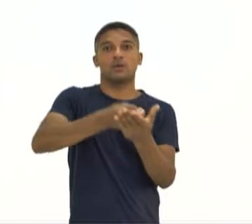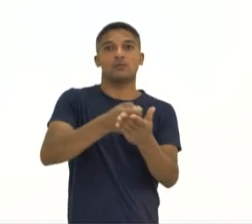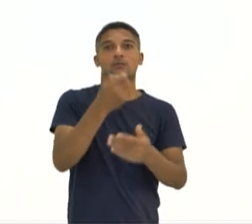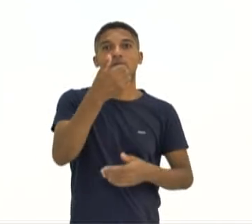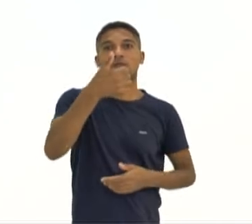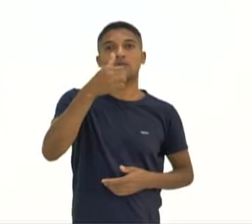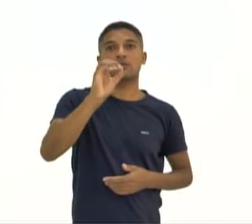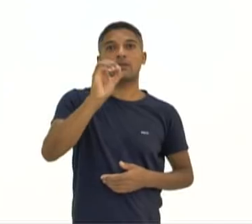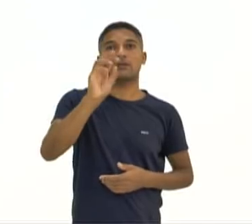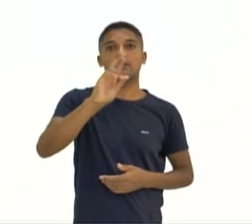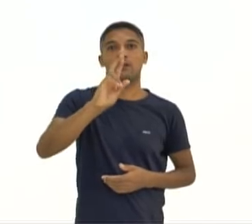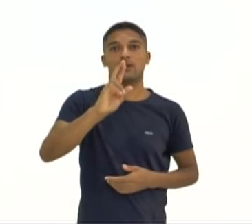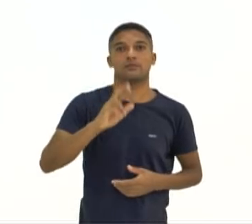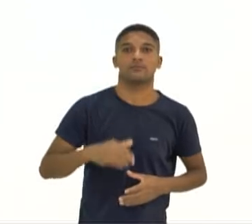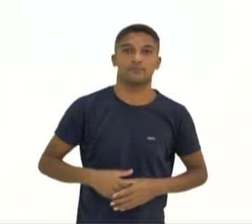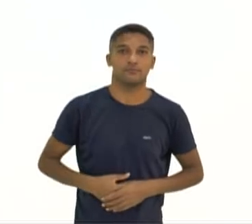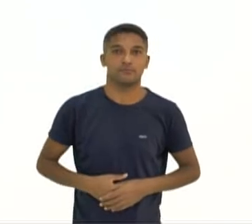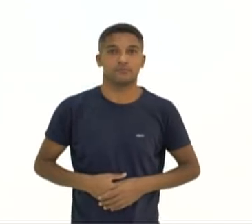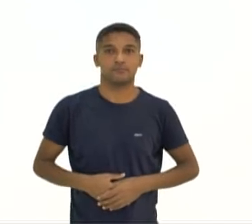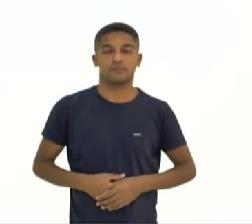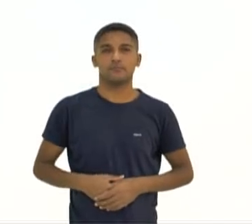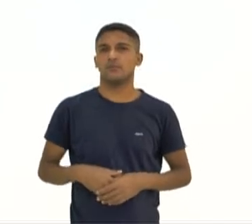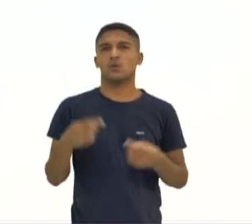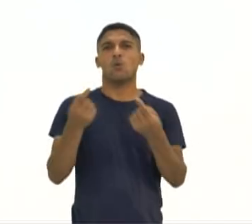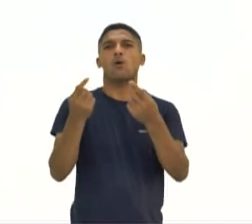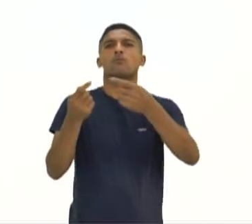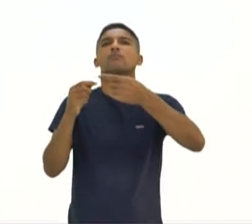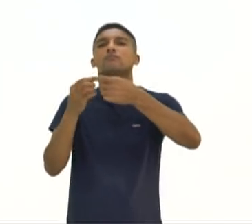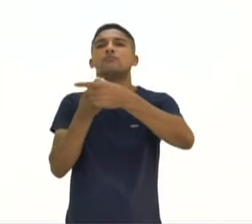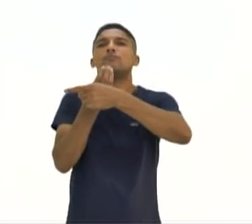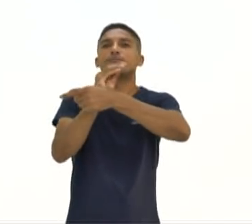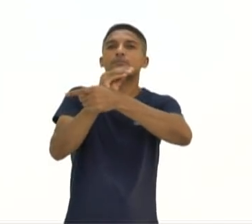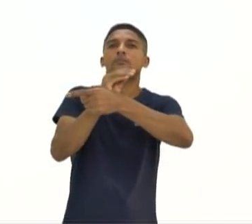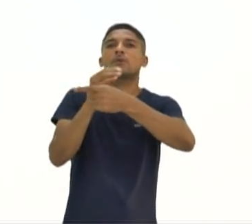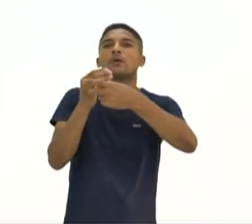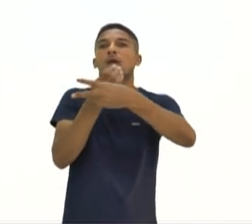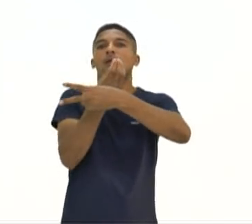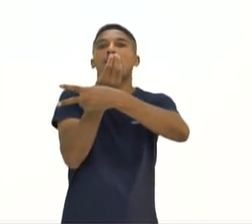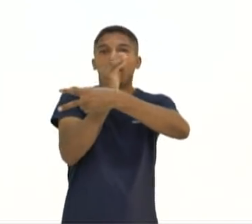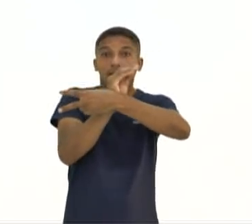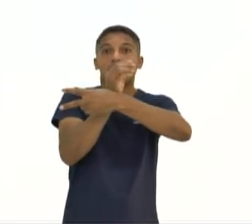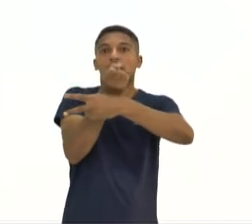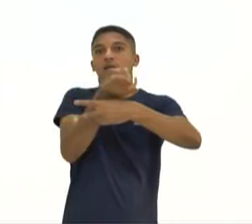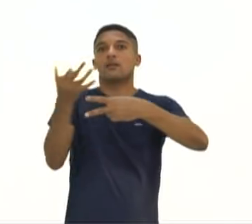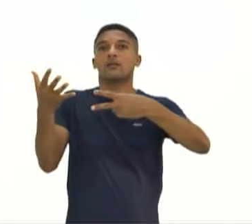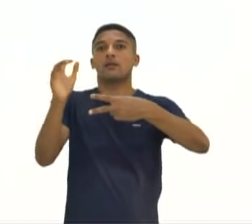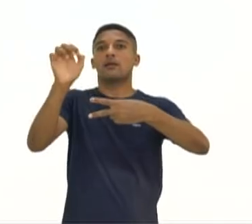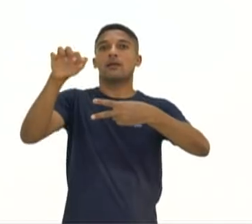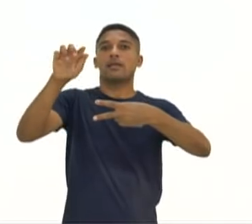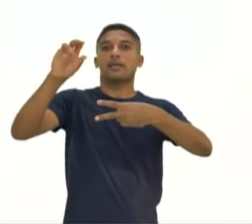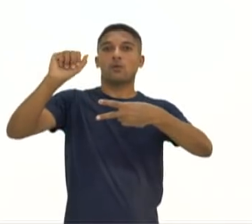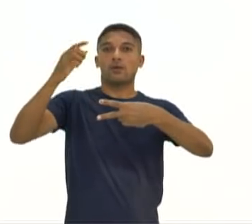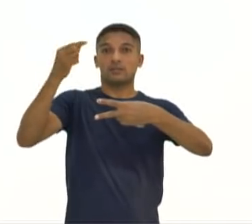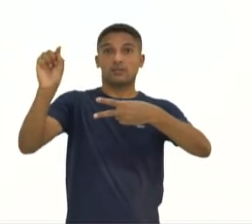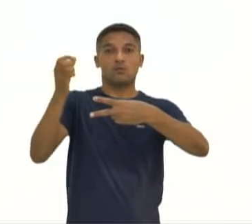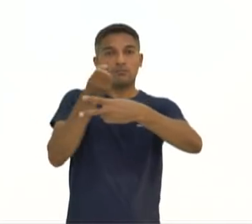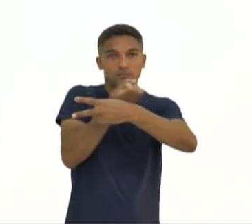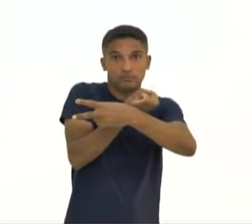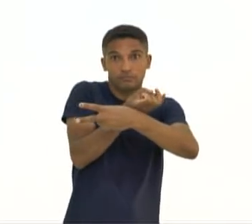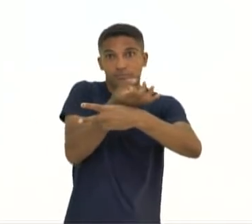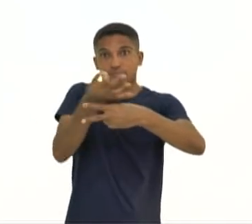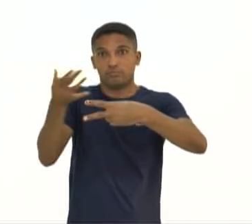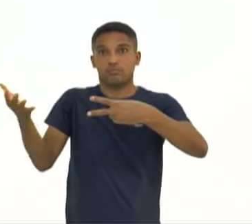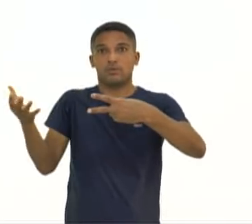Eu quero que vocês escrevam a equação que representa o preço X do estojo. Então, eu vou chamar o estojo